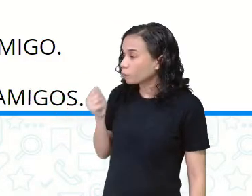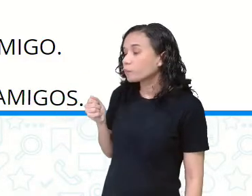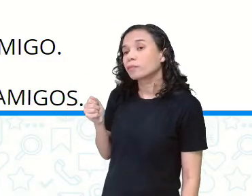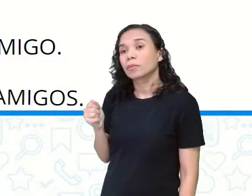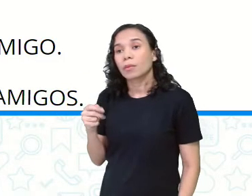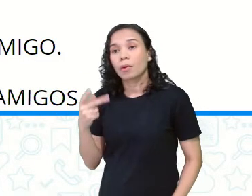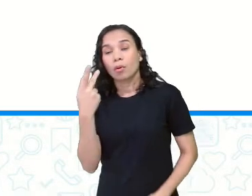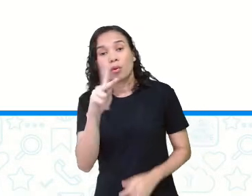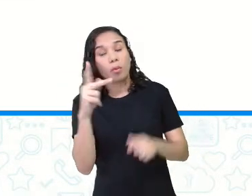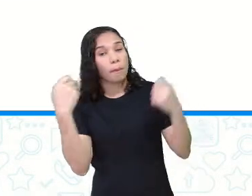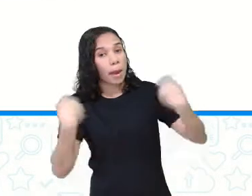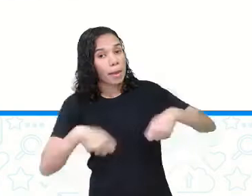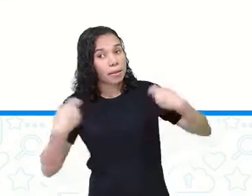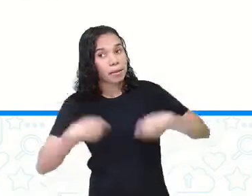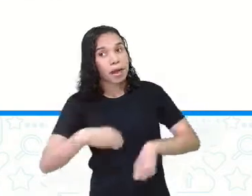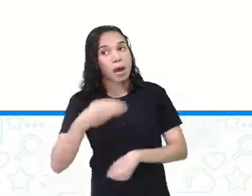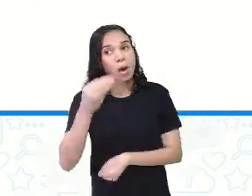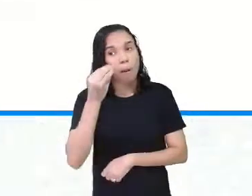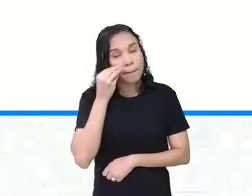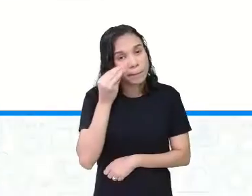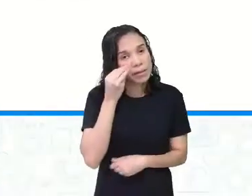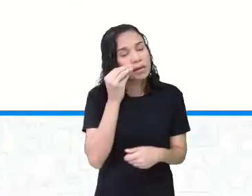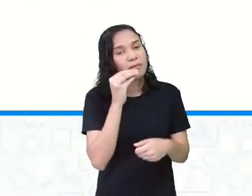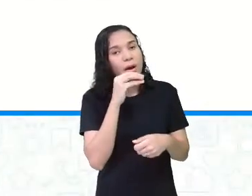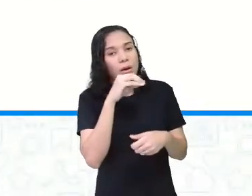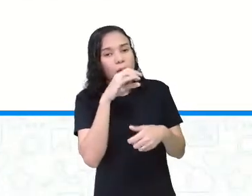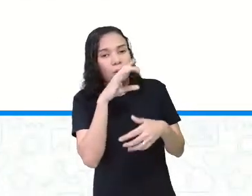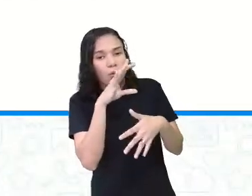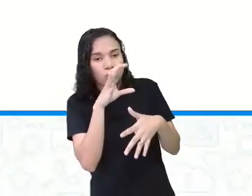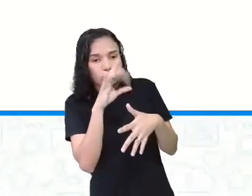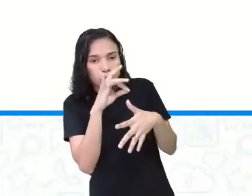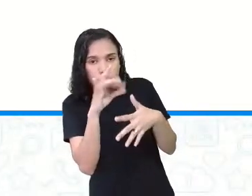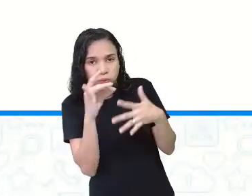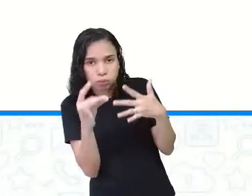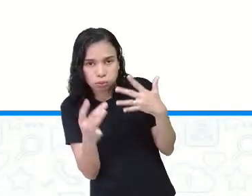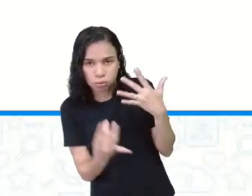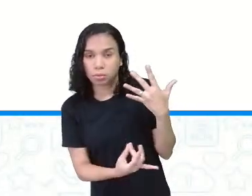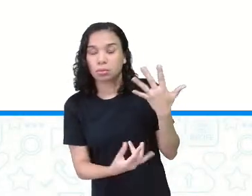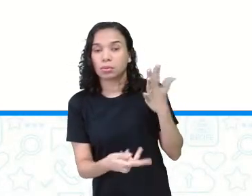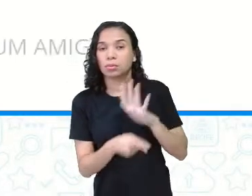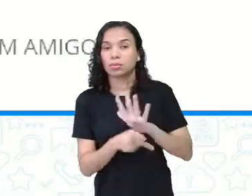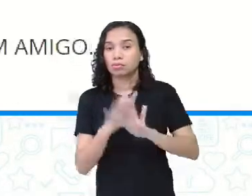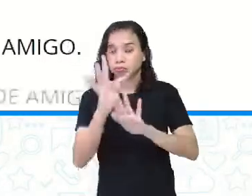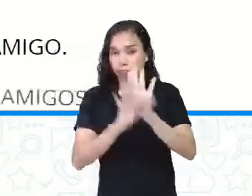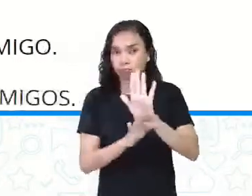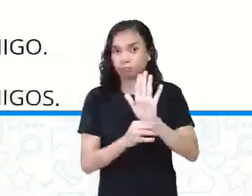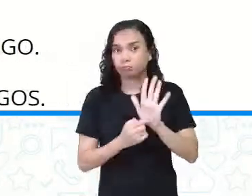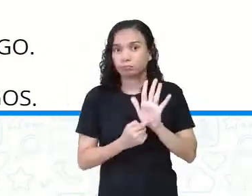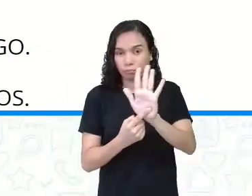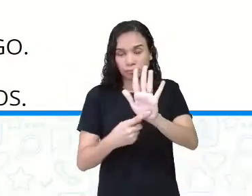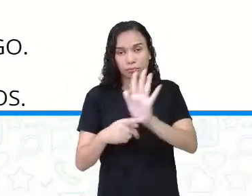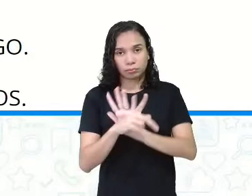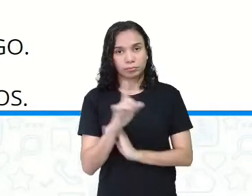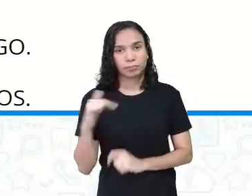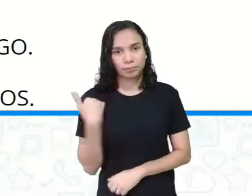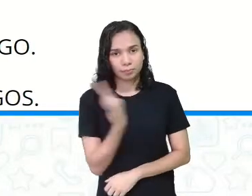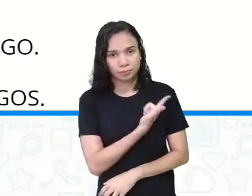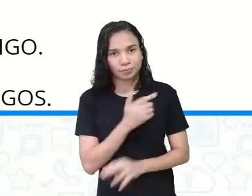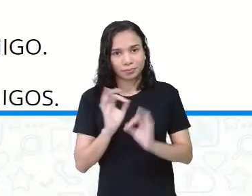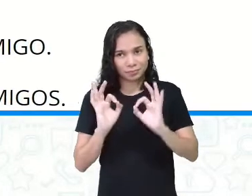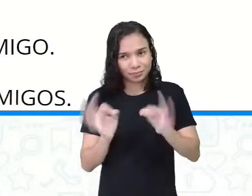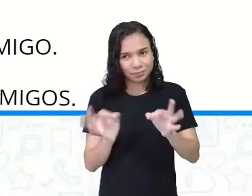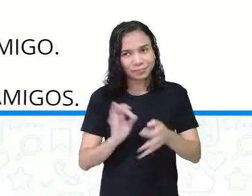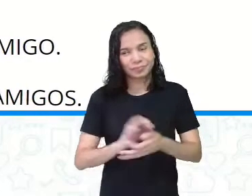vai precisar observar os detalhes do que esse texto pede aí pra gente,